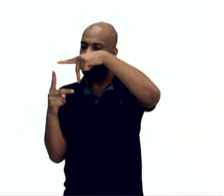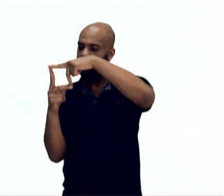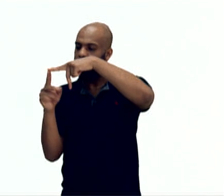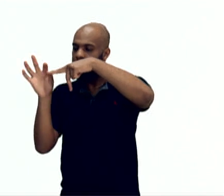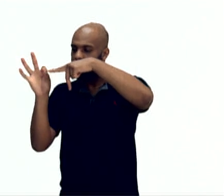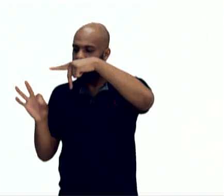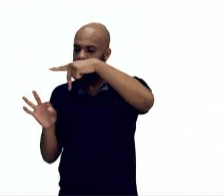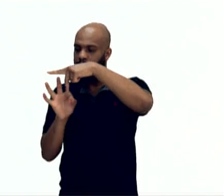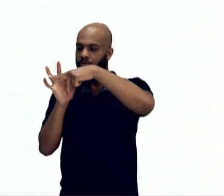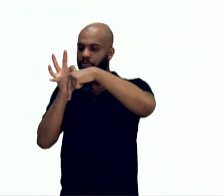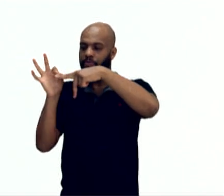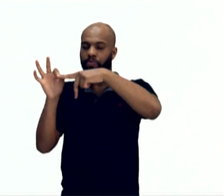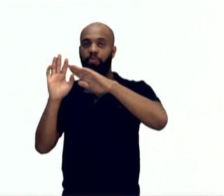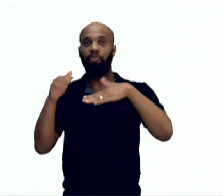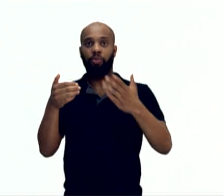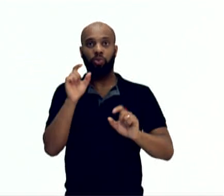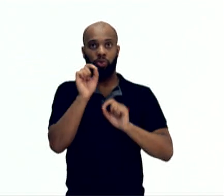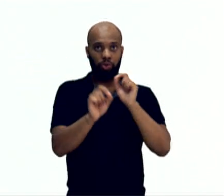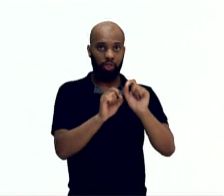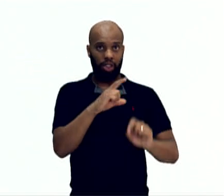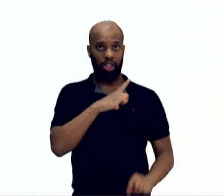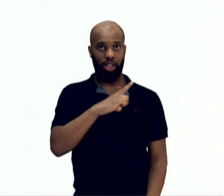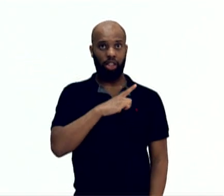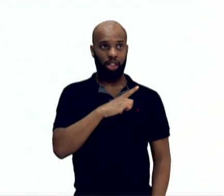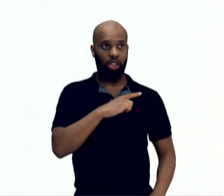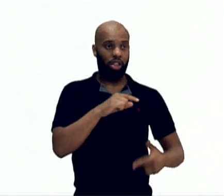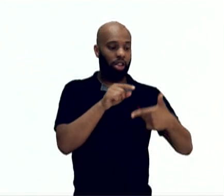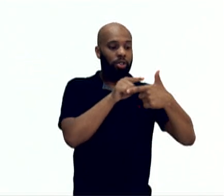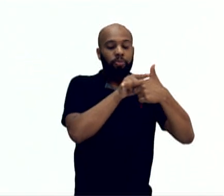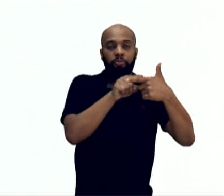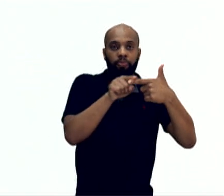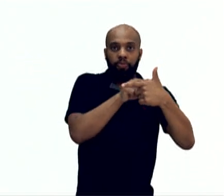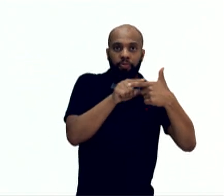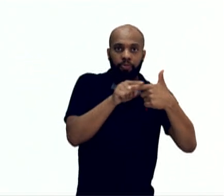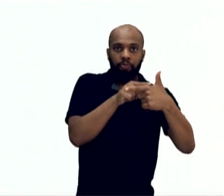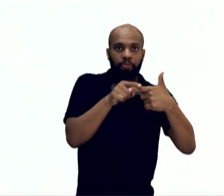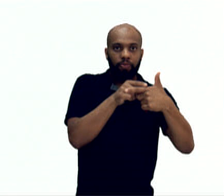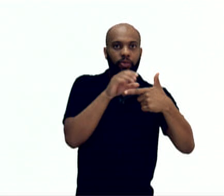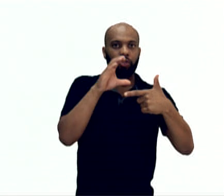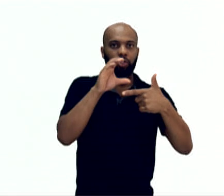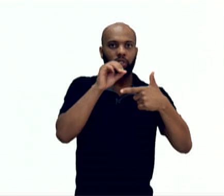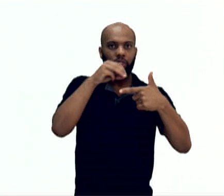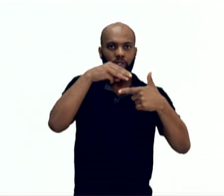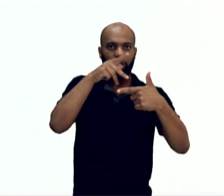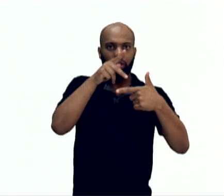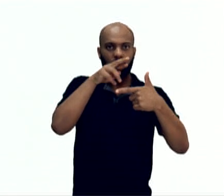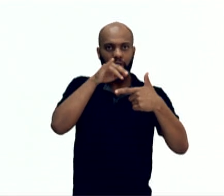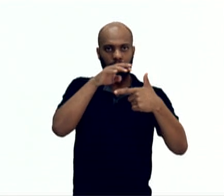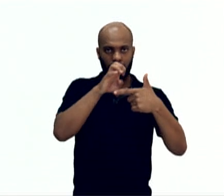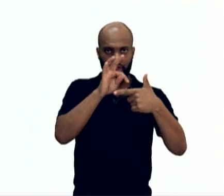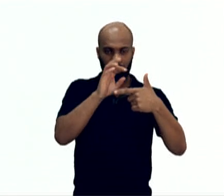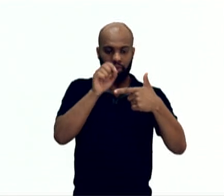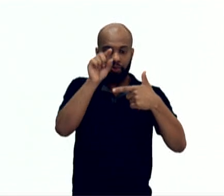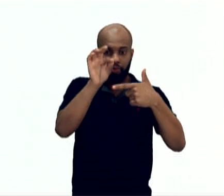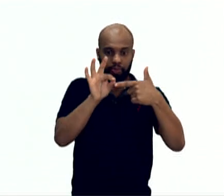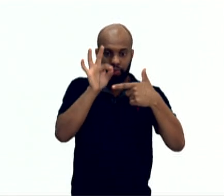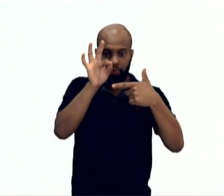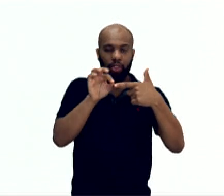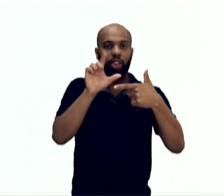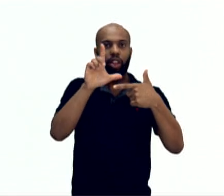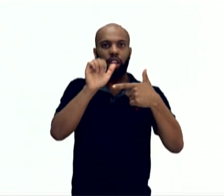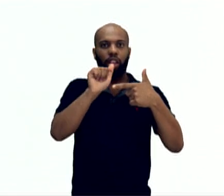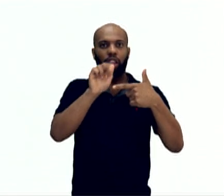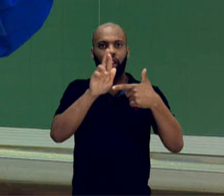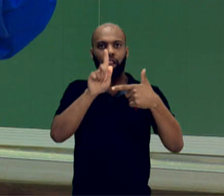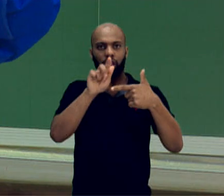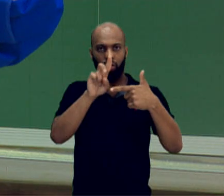Comprimento, então, é a medida na horizontal e a largura vai ser a medida da vertical. Se a gente lembrar lá do